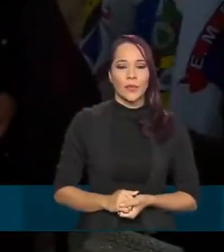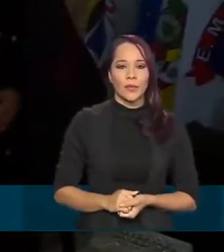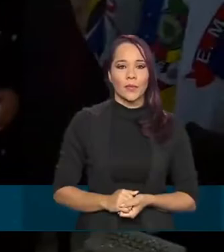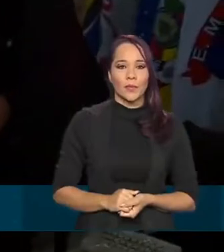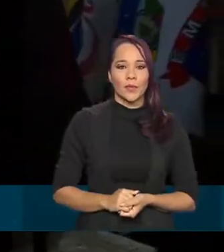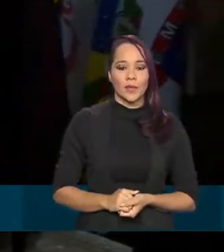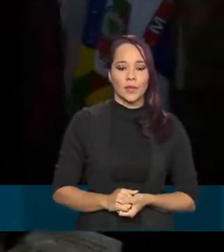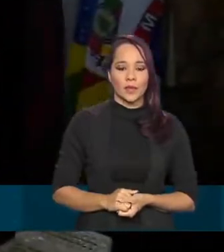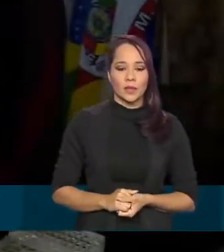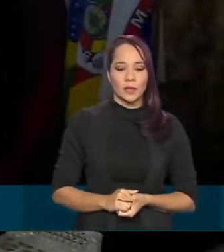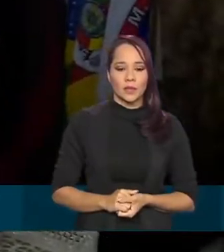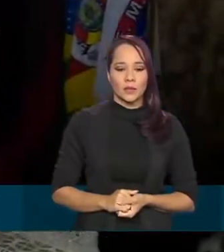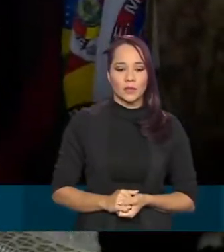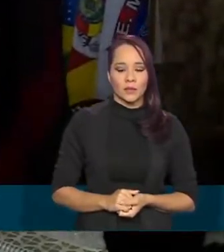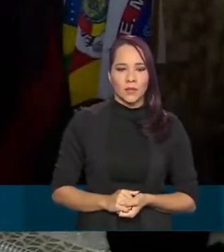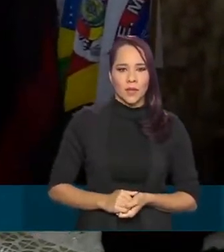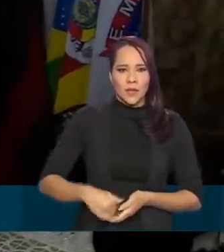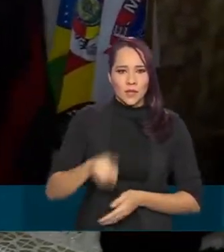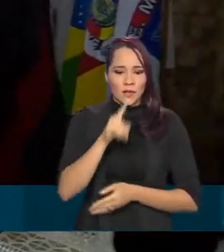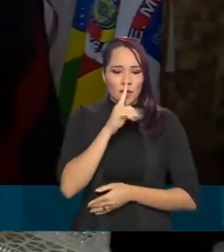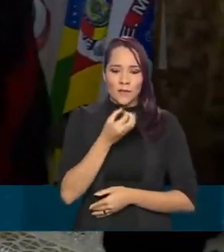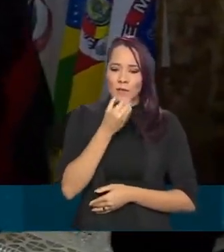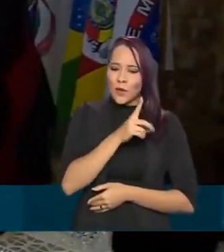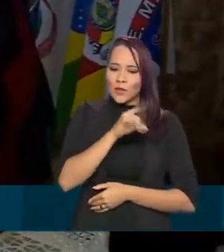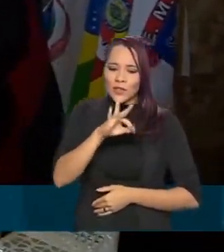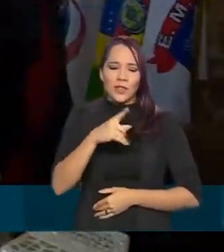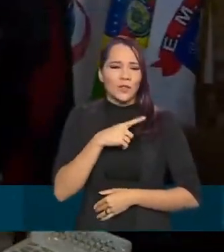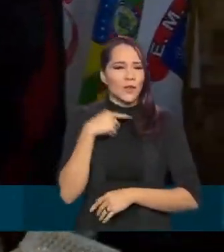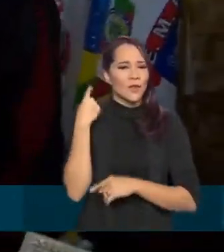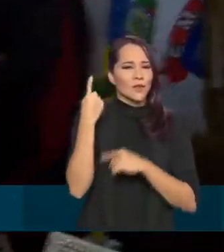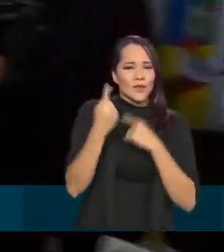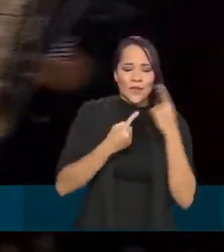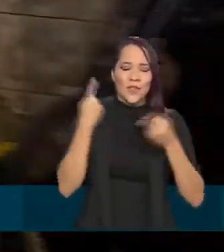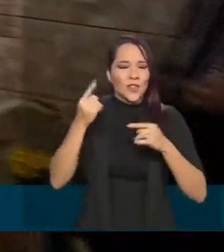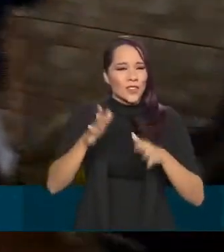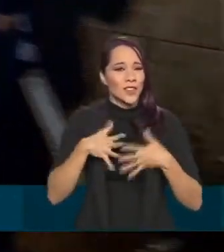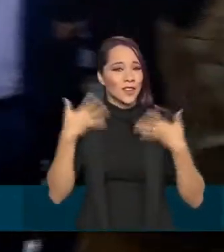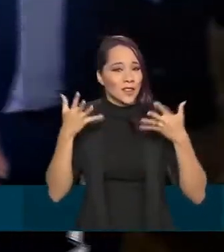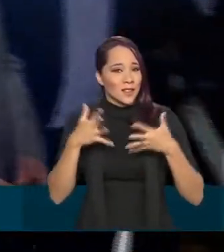Excelência, muito bom dia. Estou louco de contente.